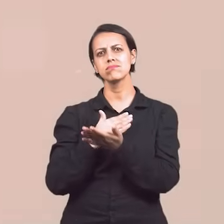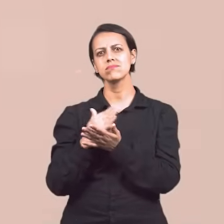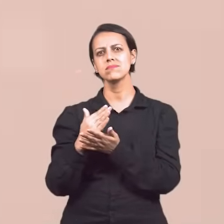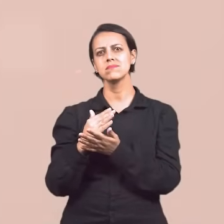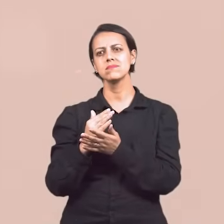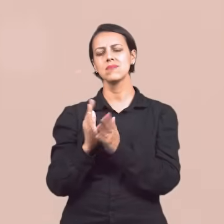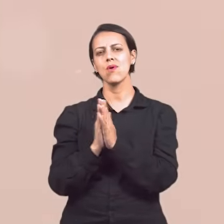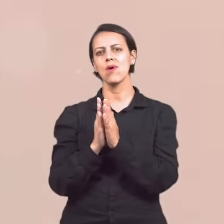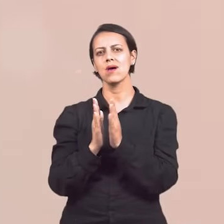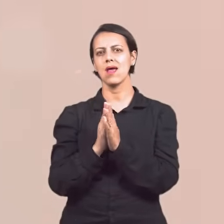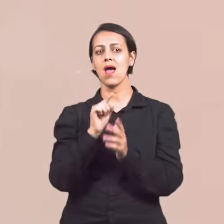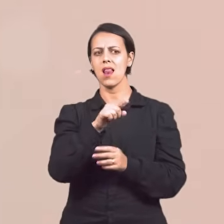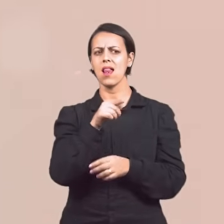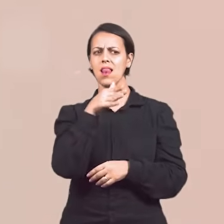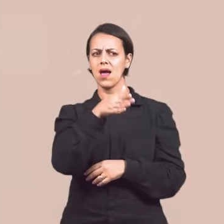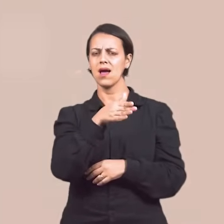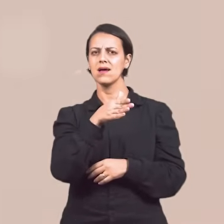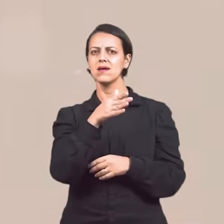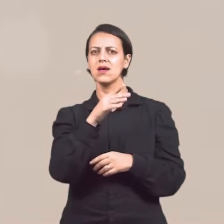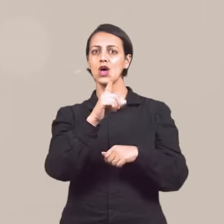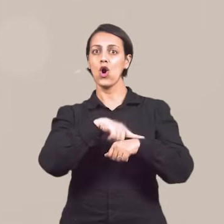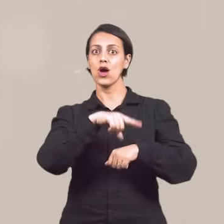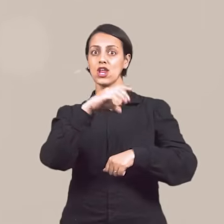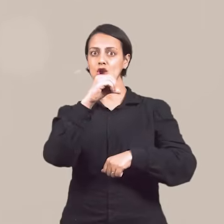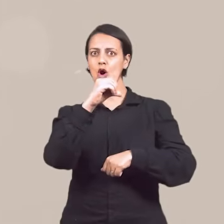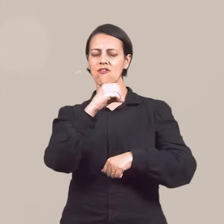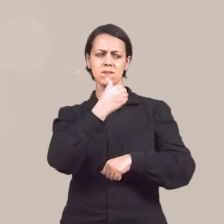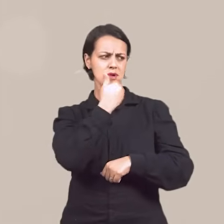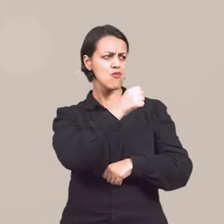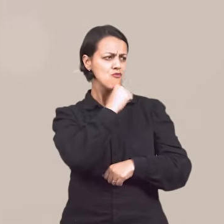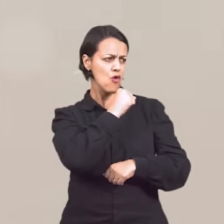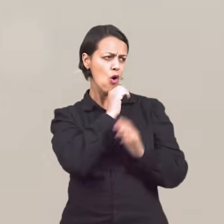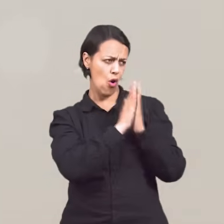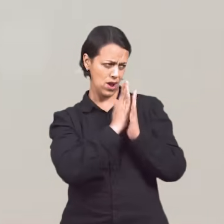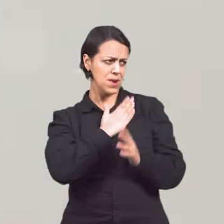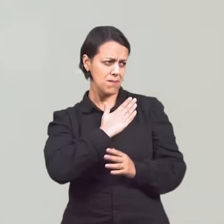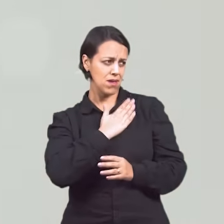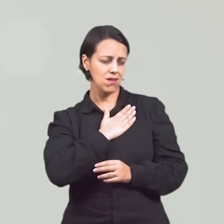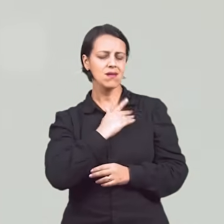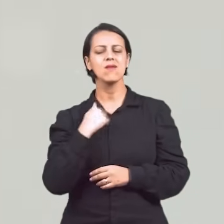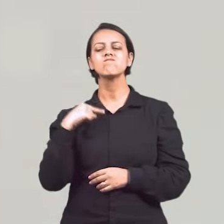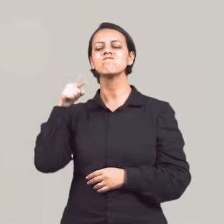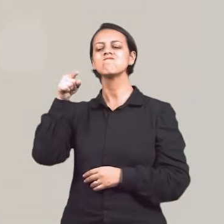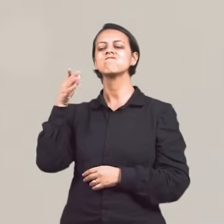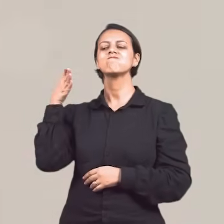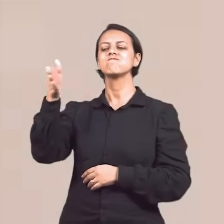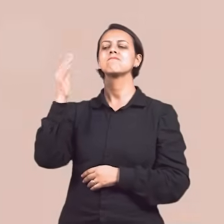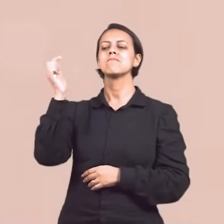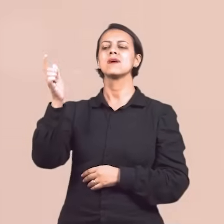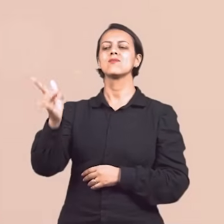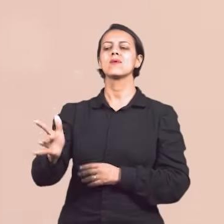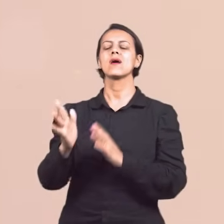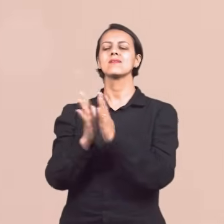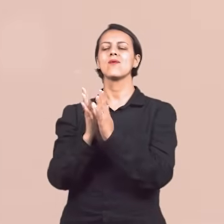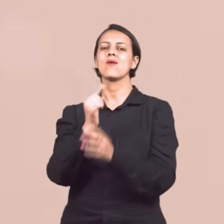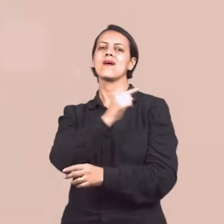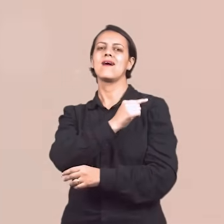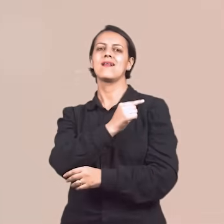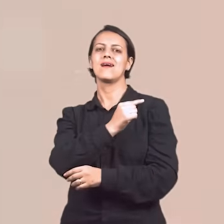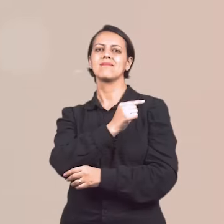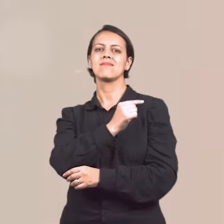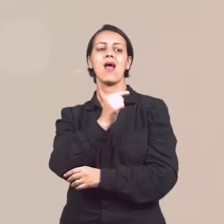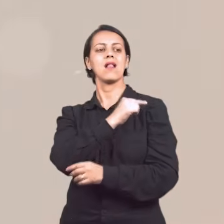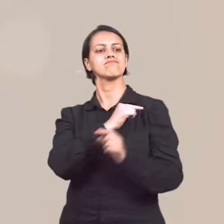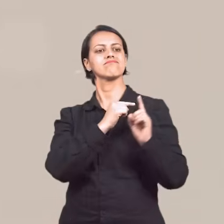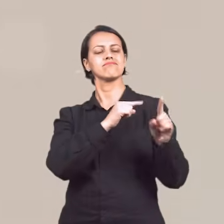e pedi para eu orar. E de madrugada ela passou para ir fazer o teste, que ela ia